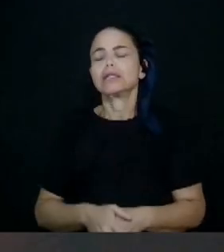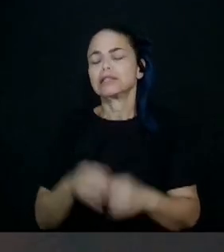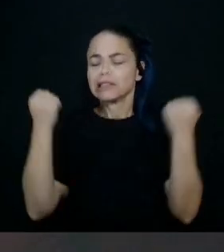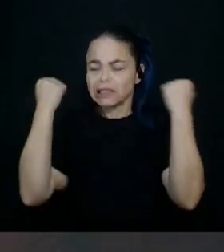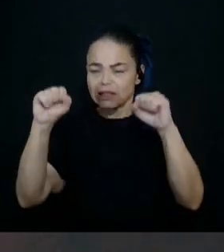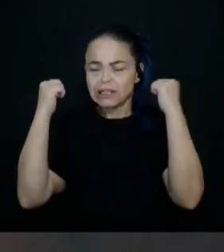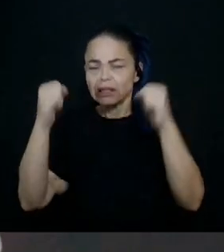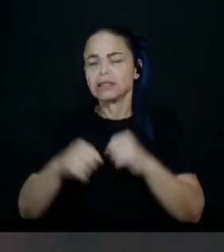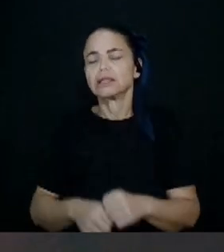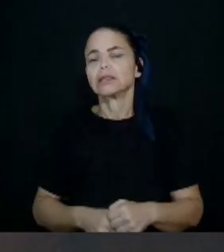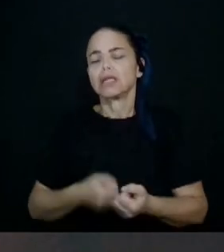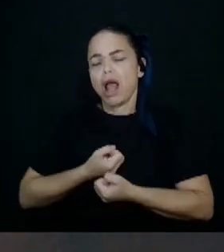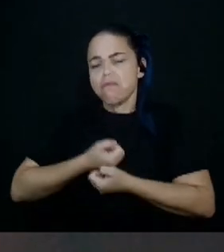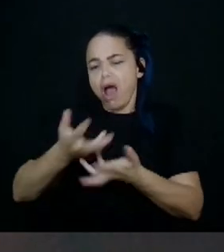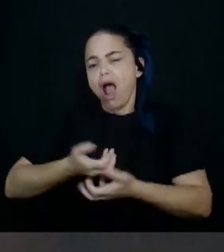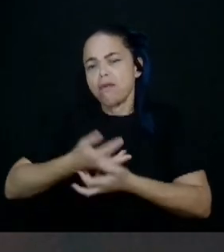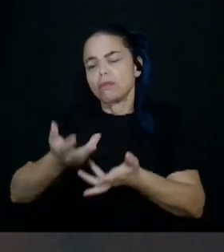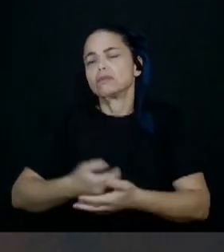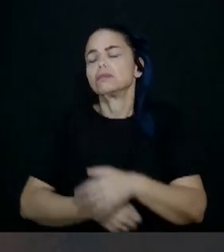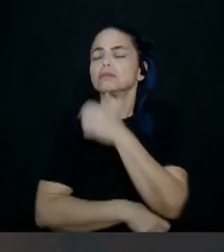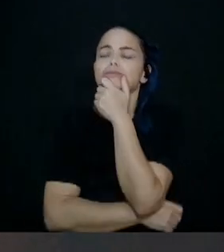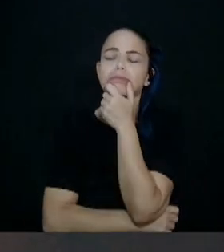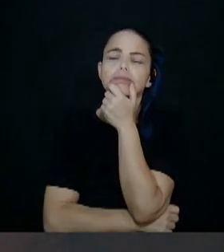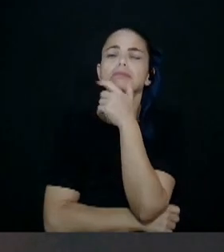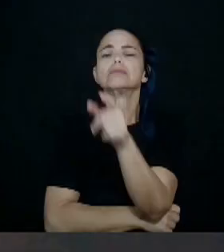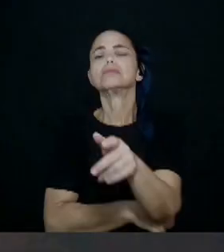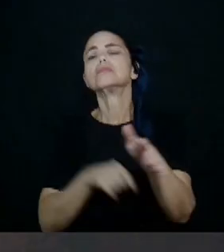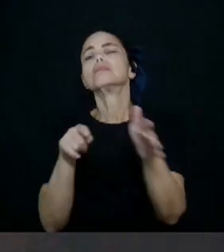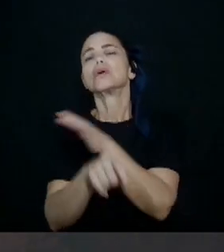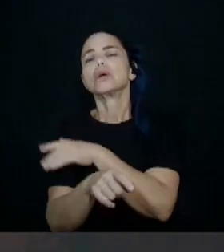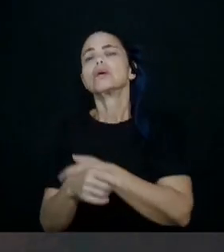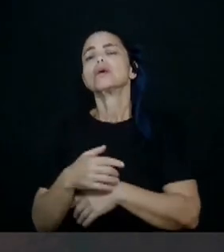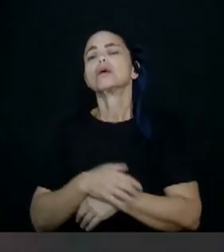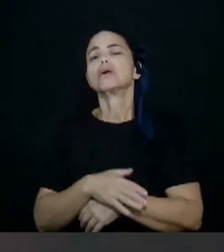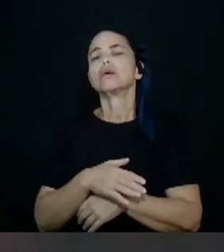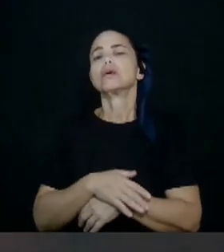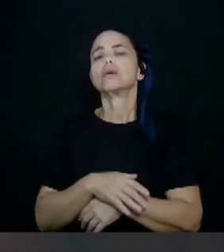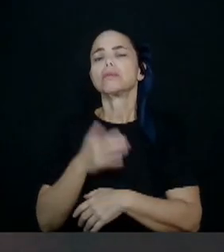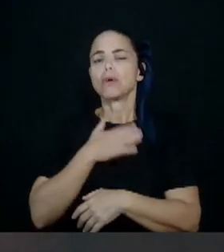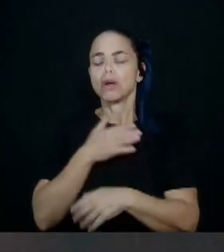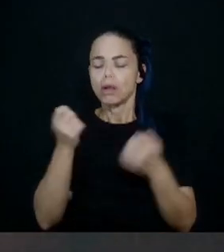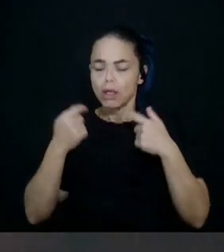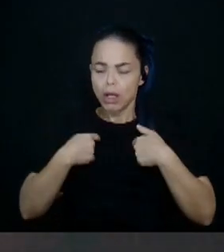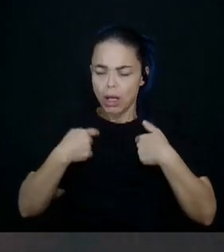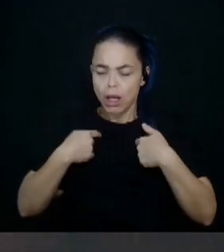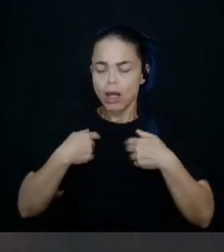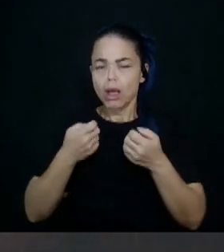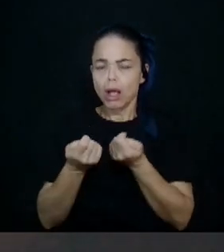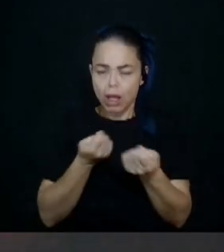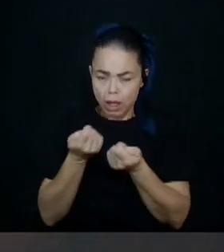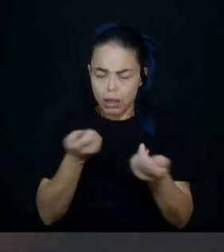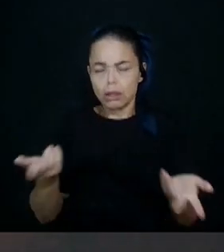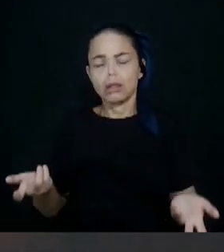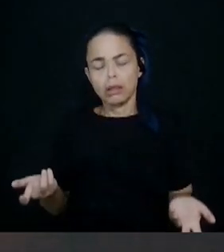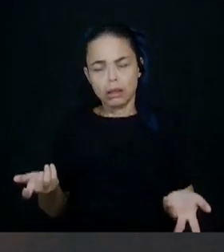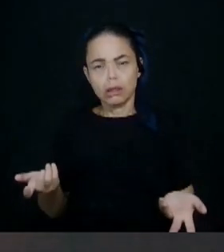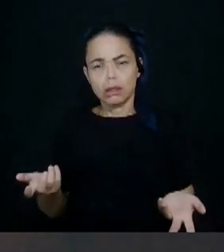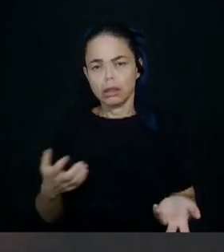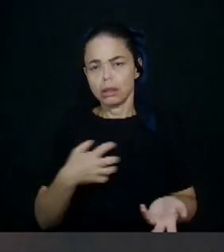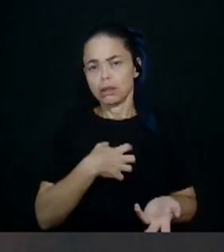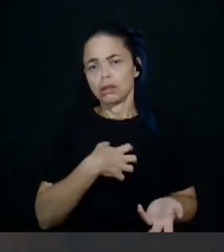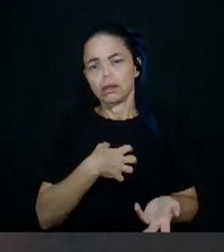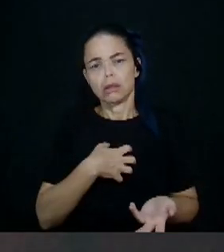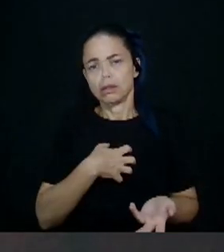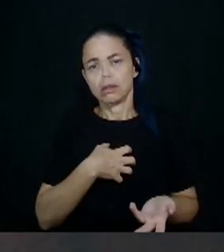para fora. Aí eu pergunto, o que eu estou fazendo para que isso eu possa me controlar nesse sentido emocionalmente? Porque é simples,